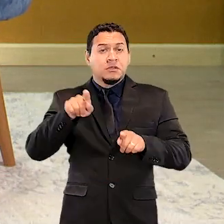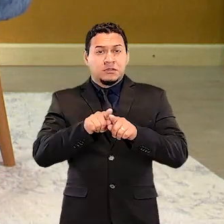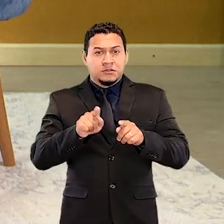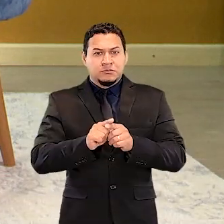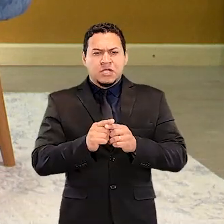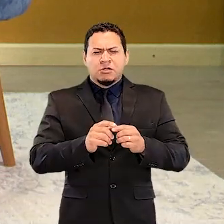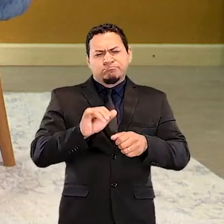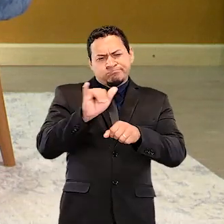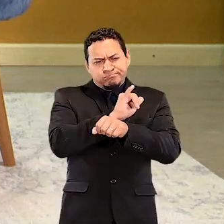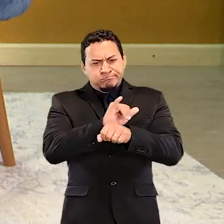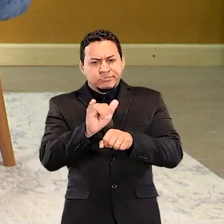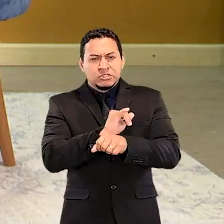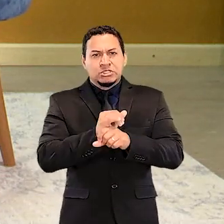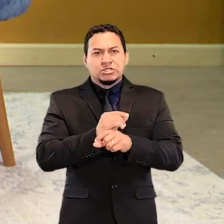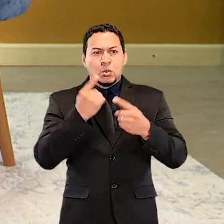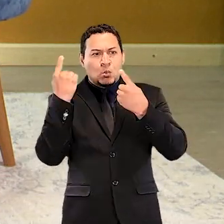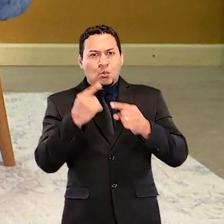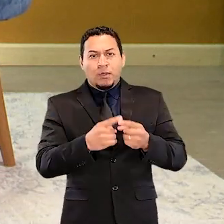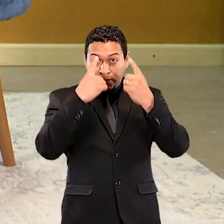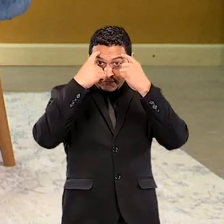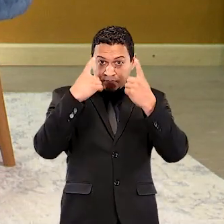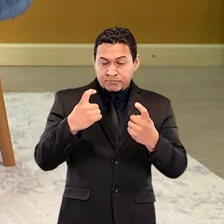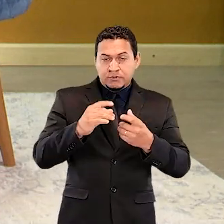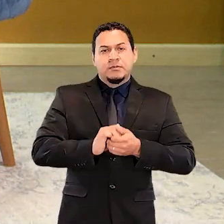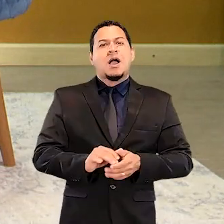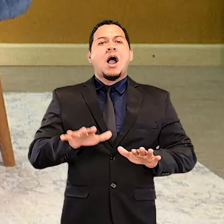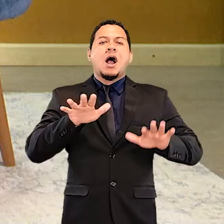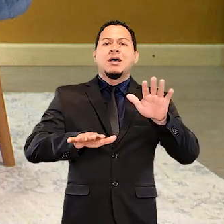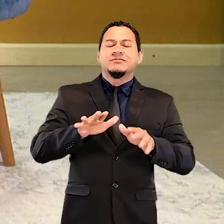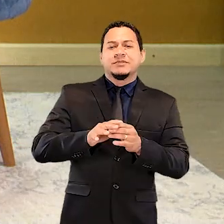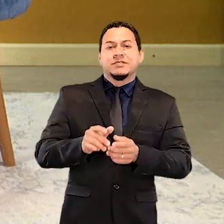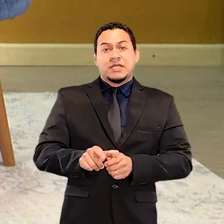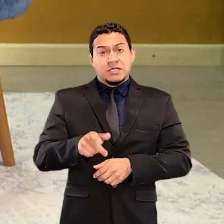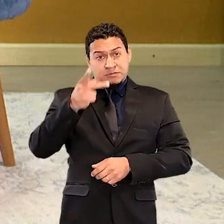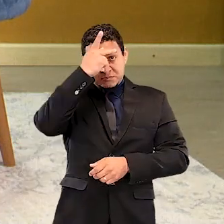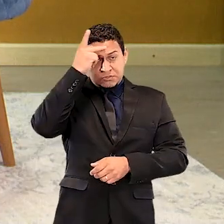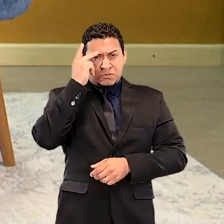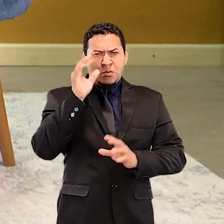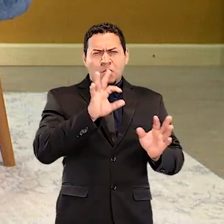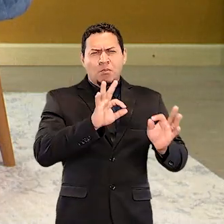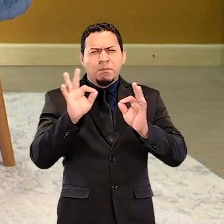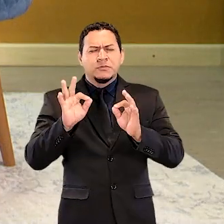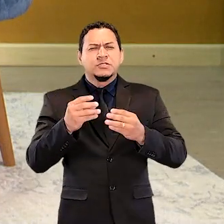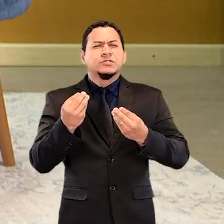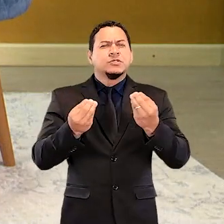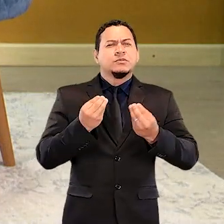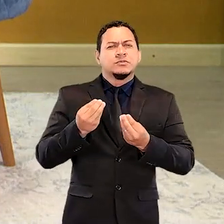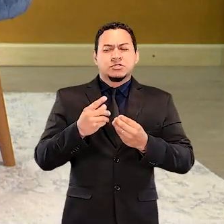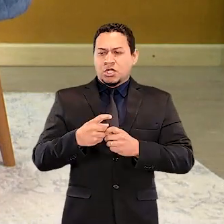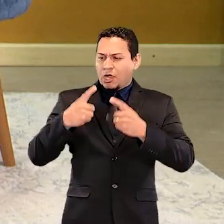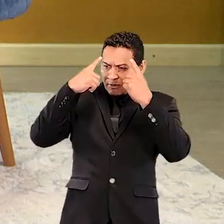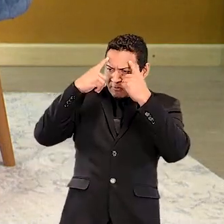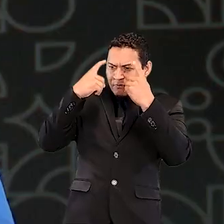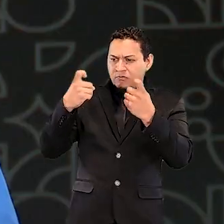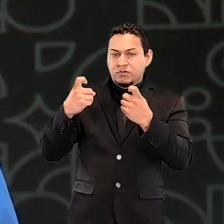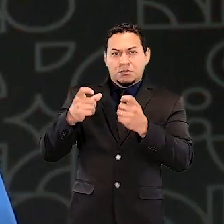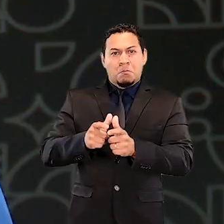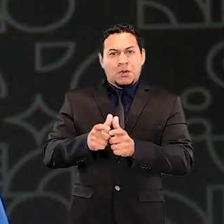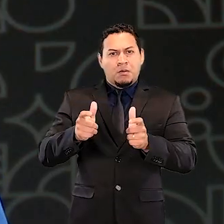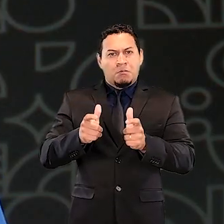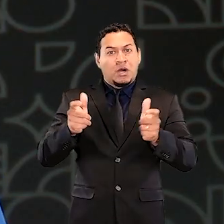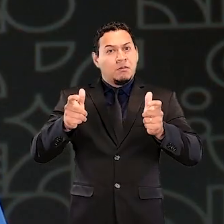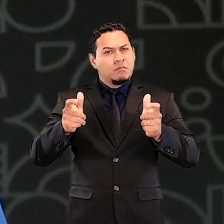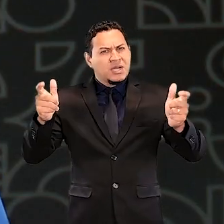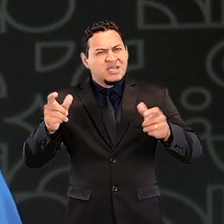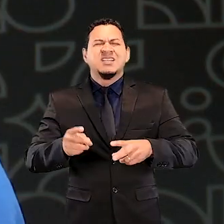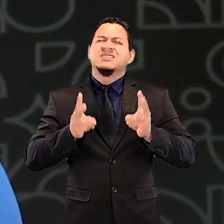prevenção à violência, e a gente vê muitos casos. E muitas vezes as pessoas que estão nos acompanhando têm aquela impressão de que a violência está aumentando, e sempre tem